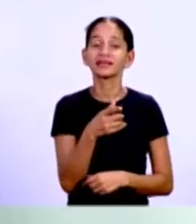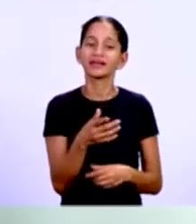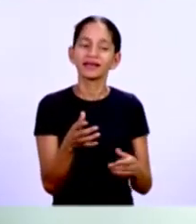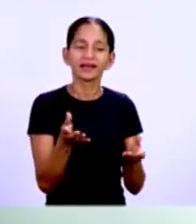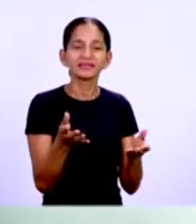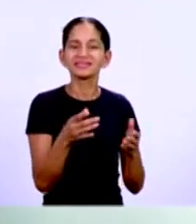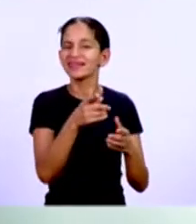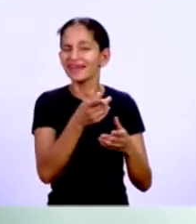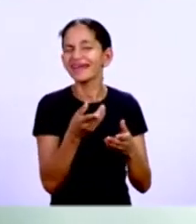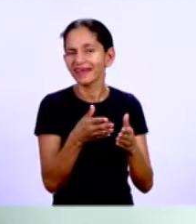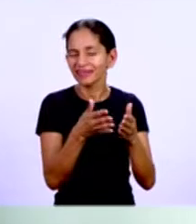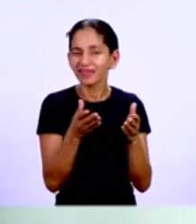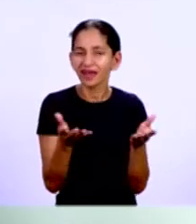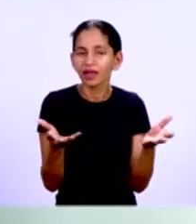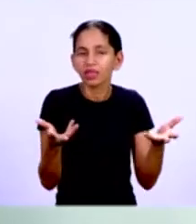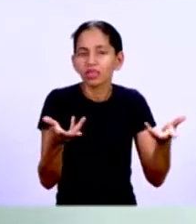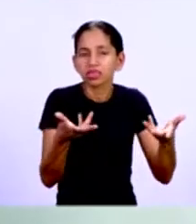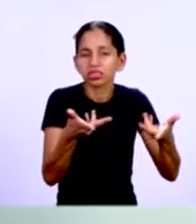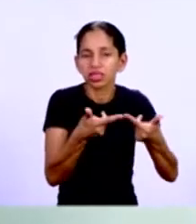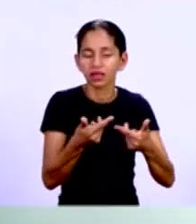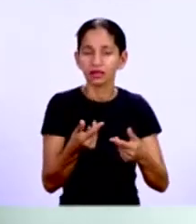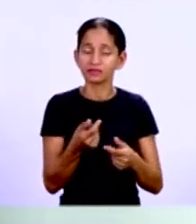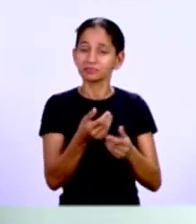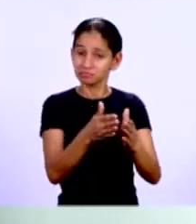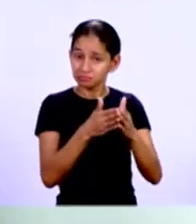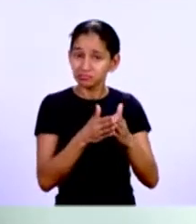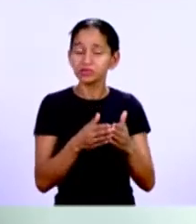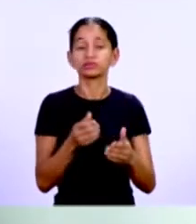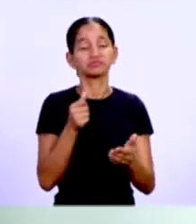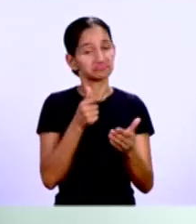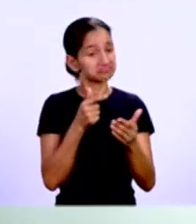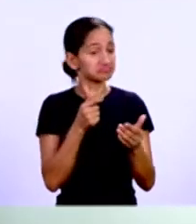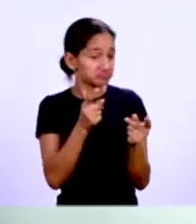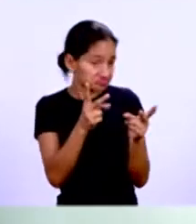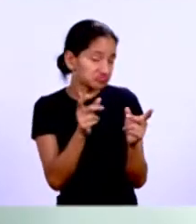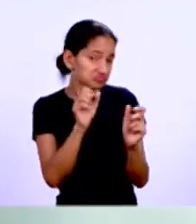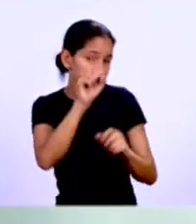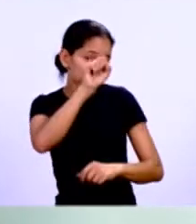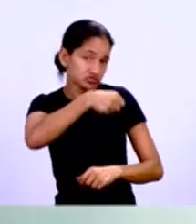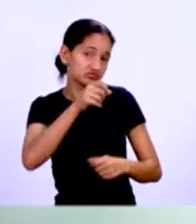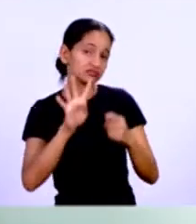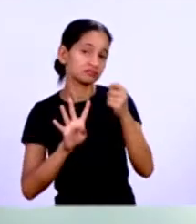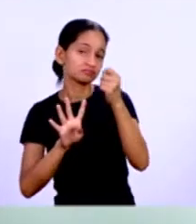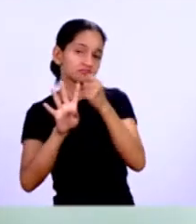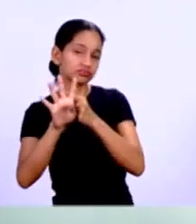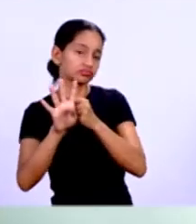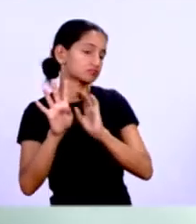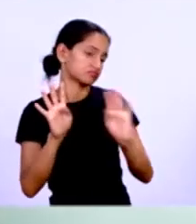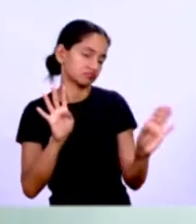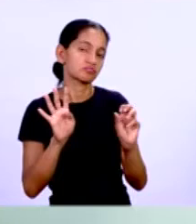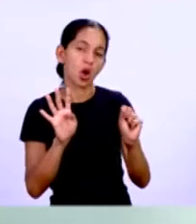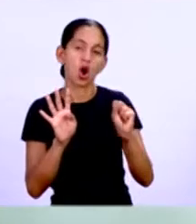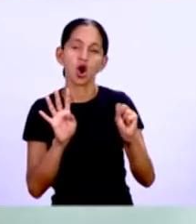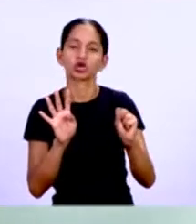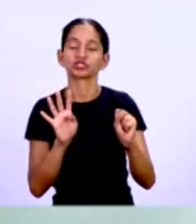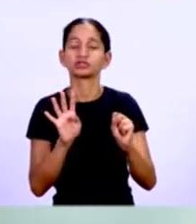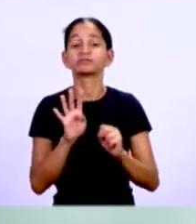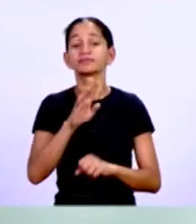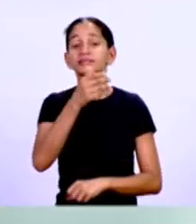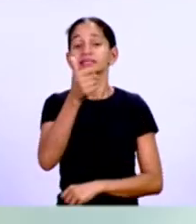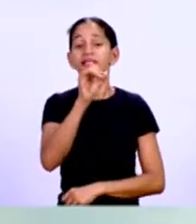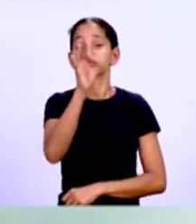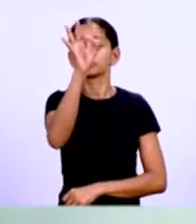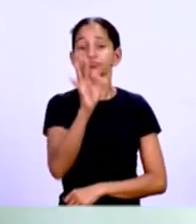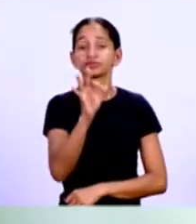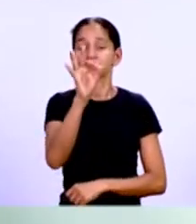para comprar a prazo. Você fala assim, você vende a prazo? Vendo. Quanto você cobra? Como que fica a parcela? Eu cobro 10% de juros